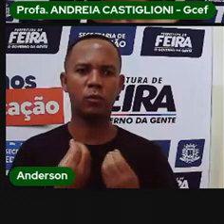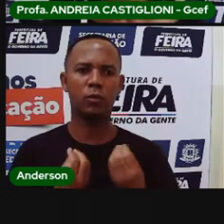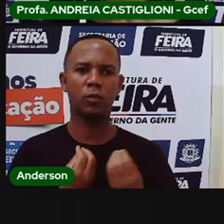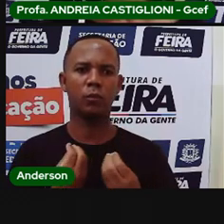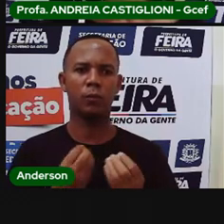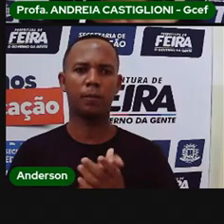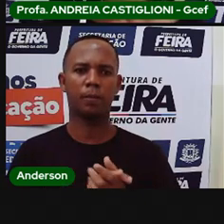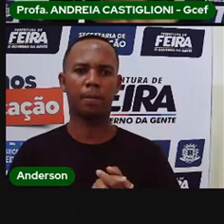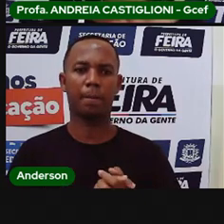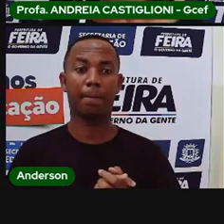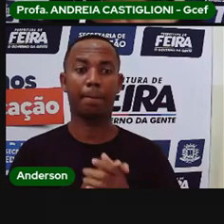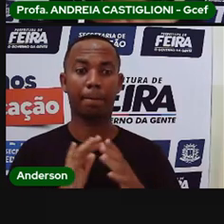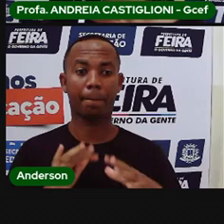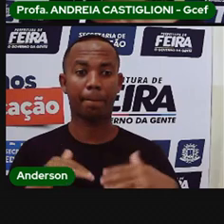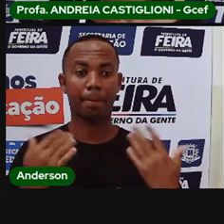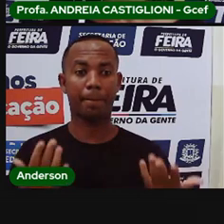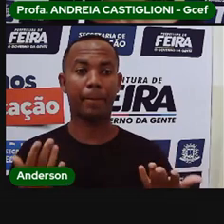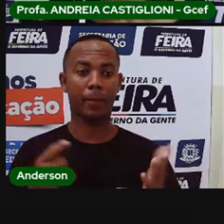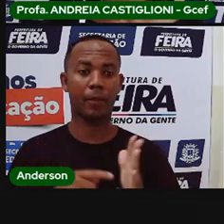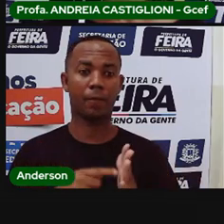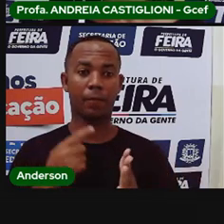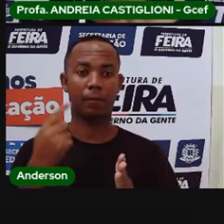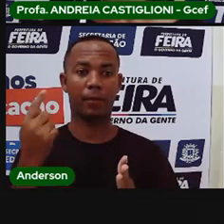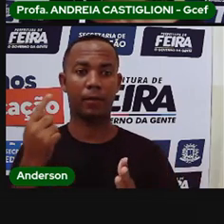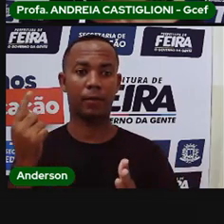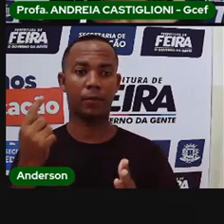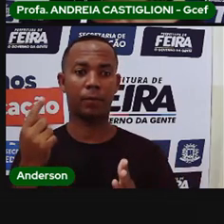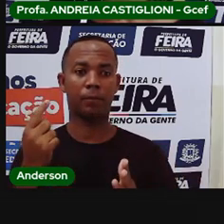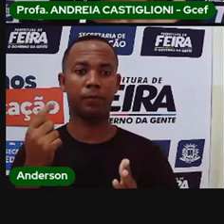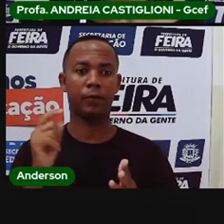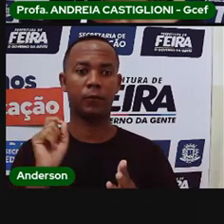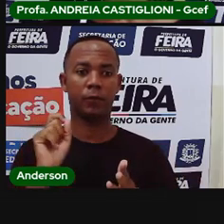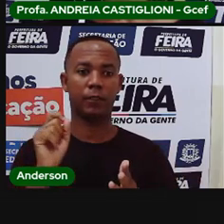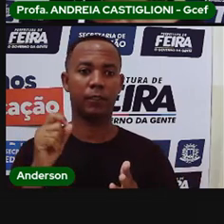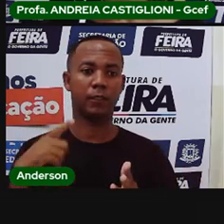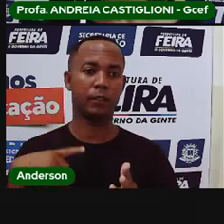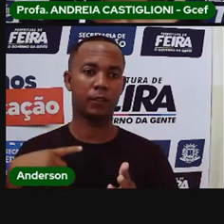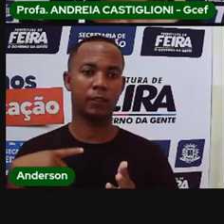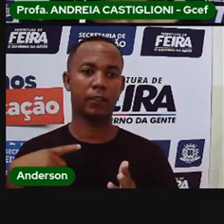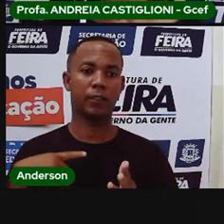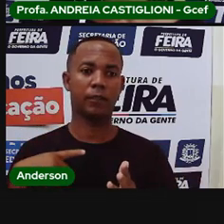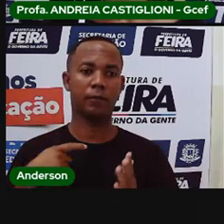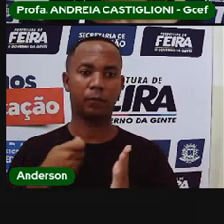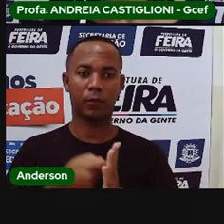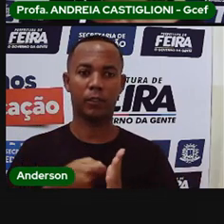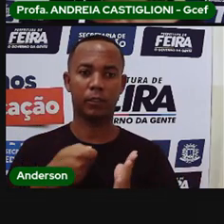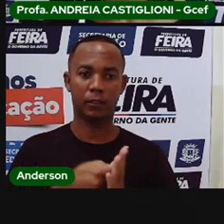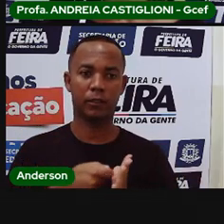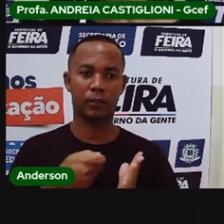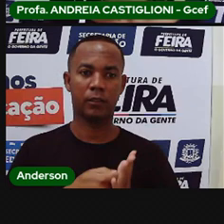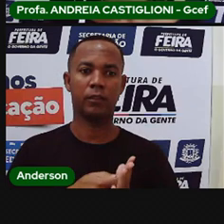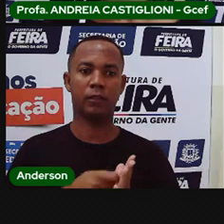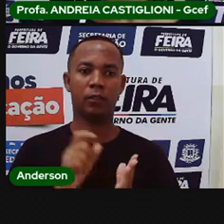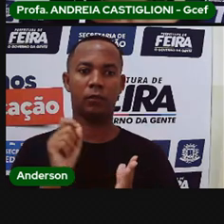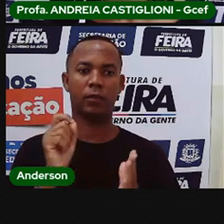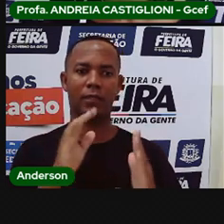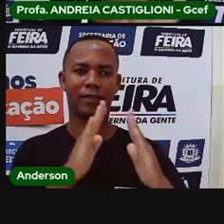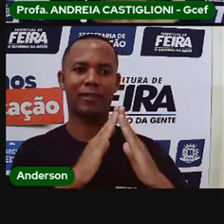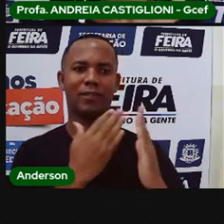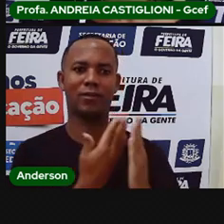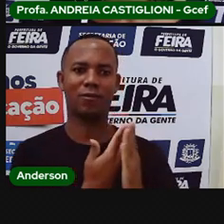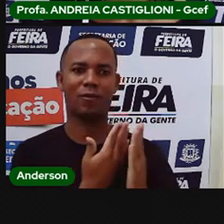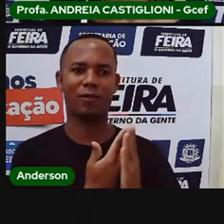Então, acho que o primeiro passo, né, para ser um protagonista estudantil é no âmbito da escola